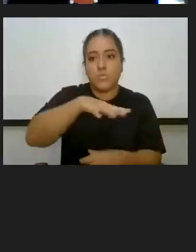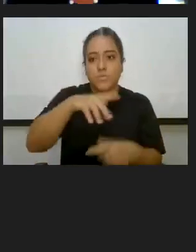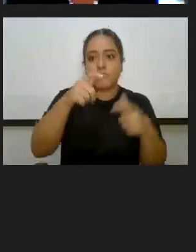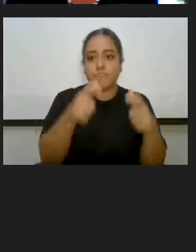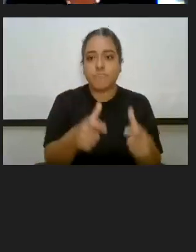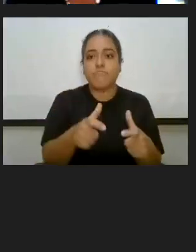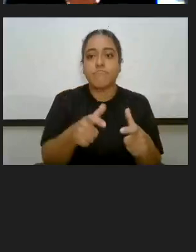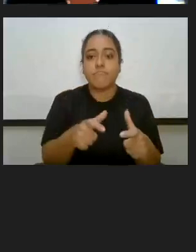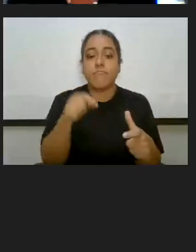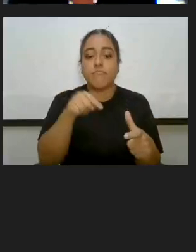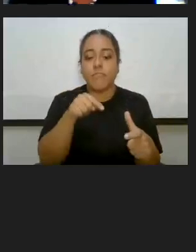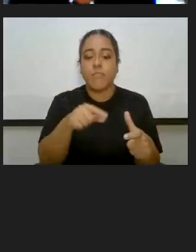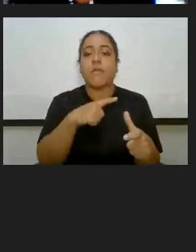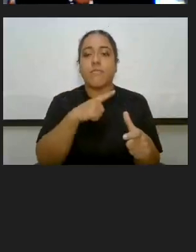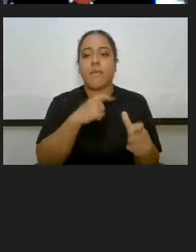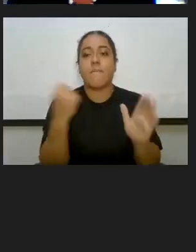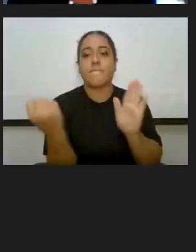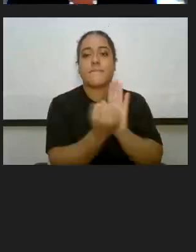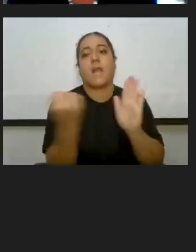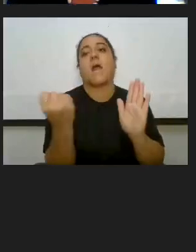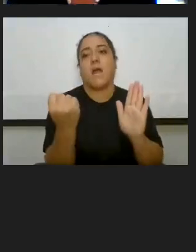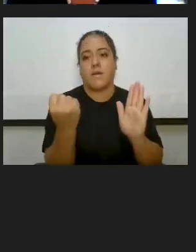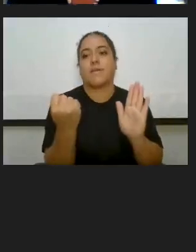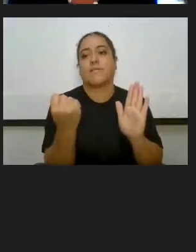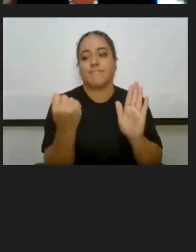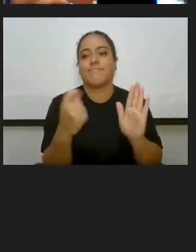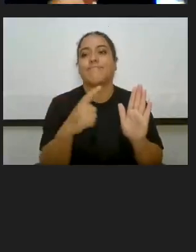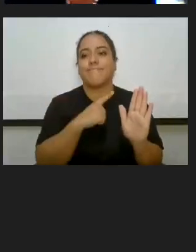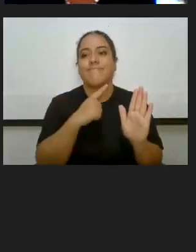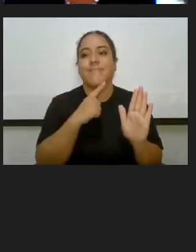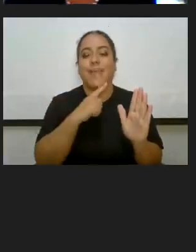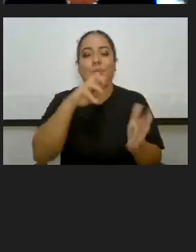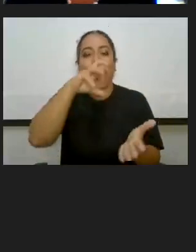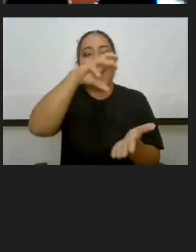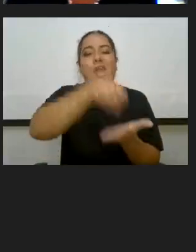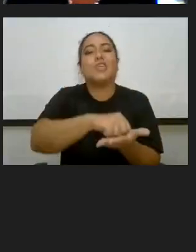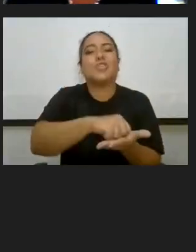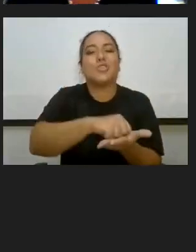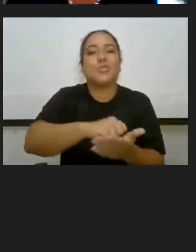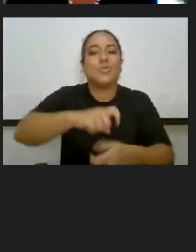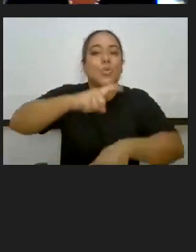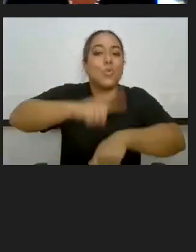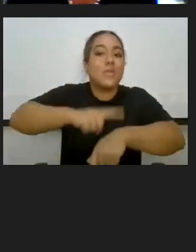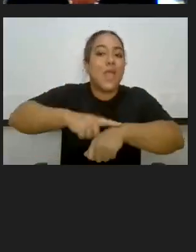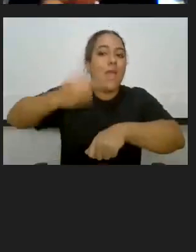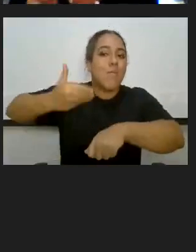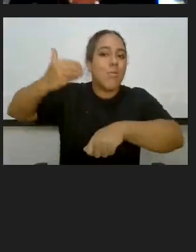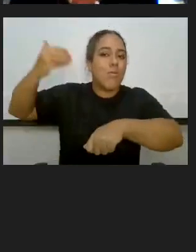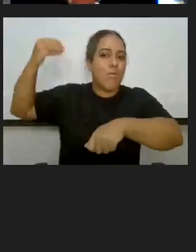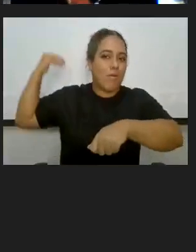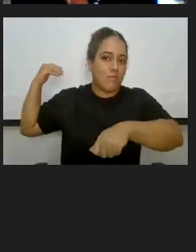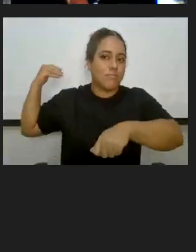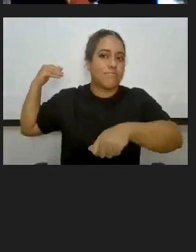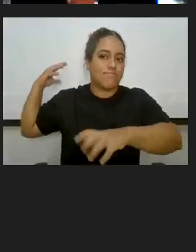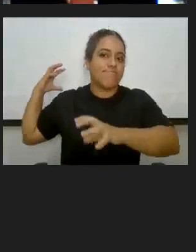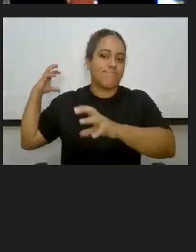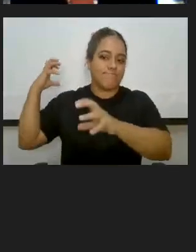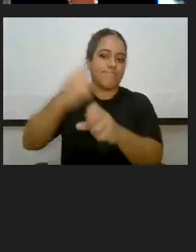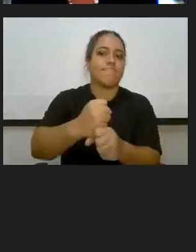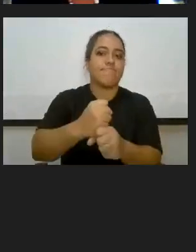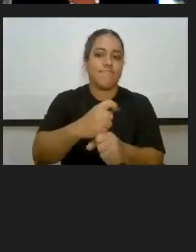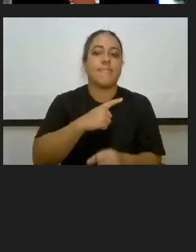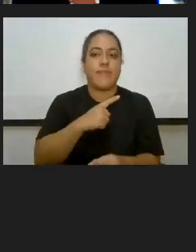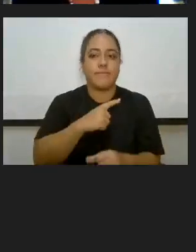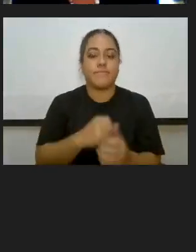tenha as marcas, que não traga o registro do tempo que nós vivemos, certo? E